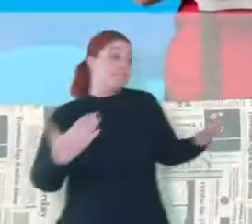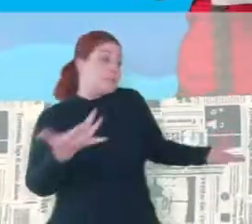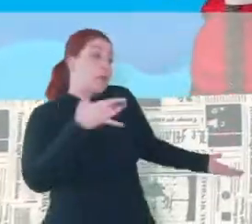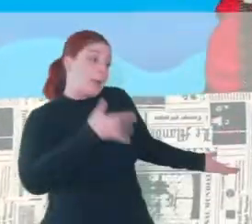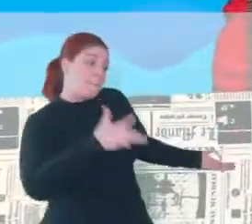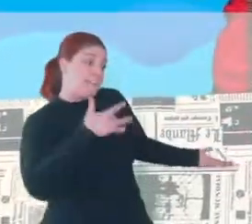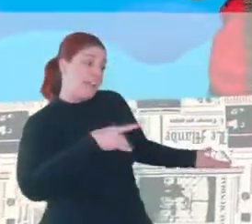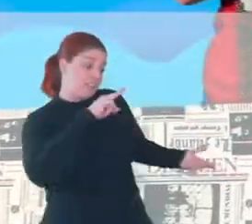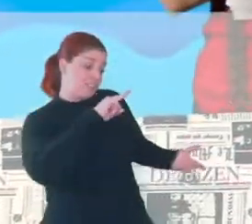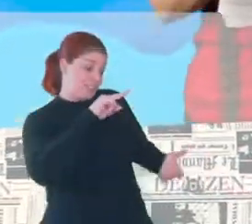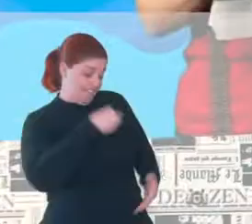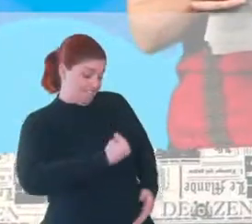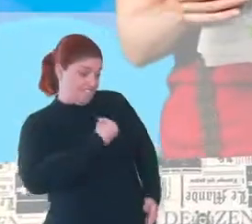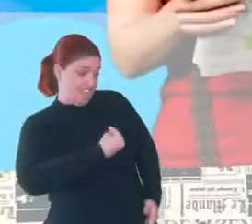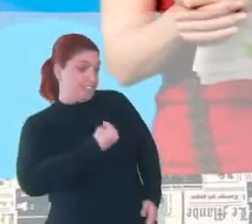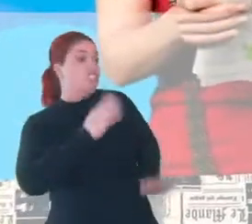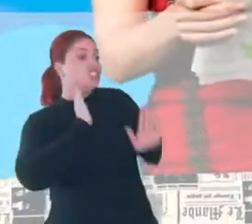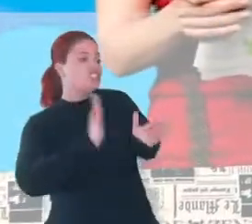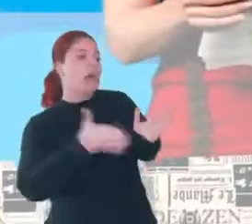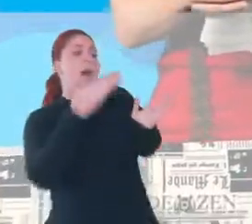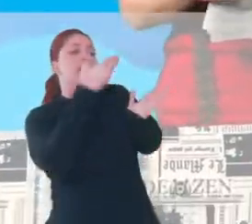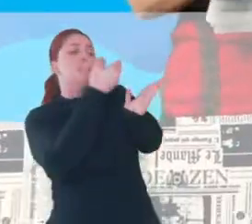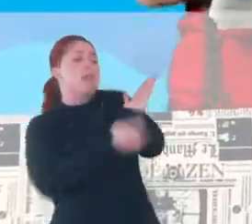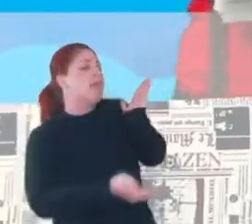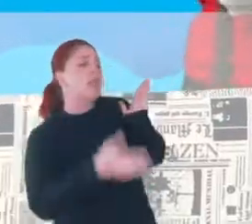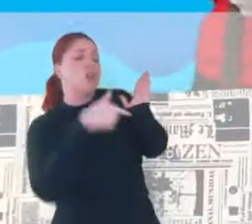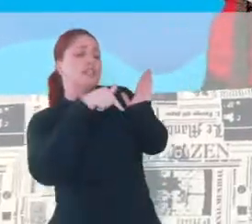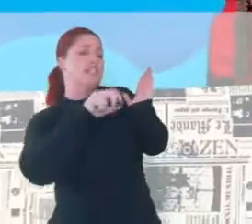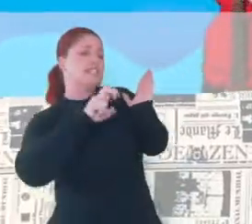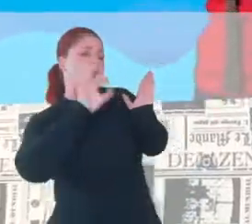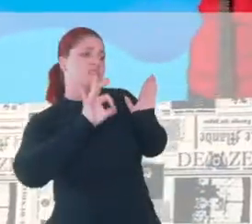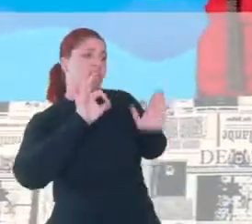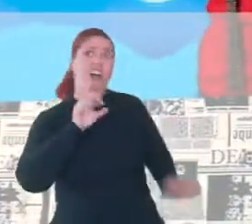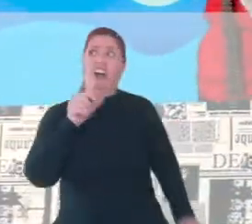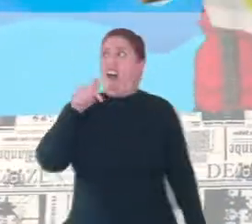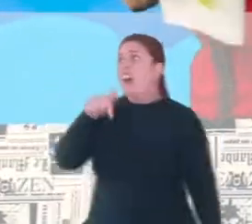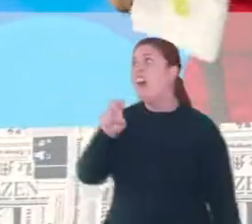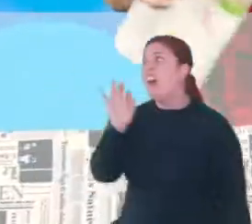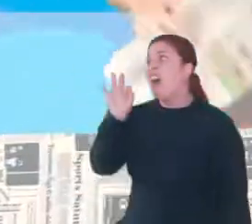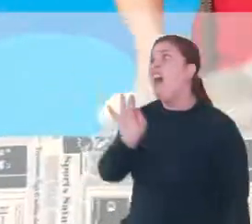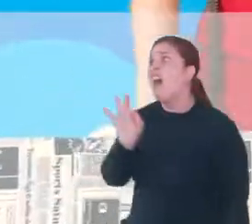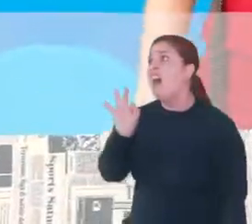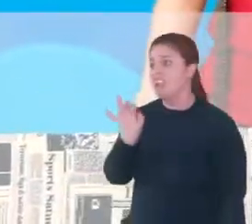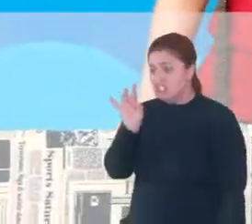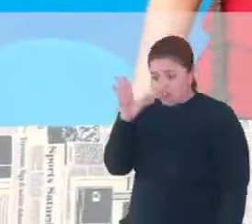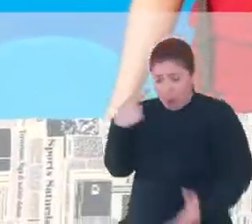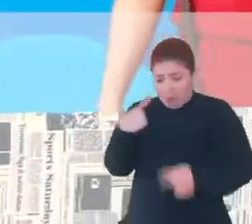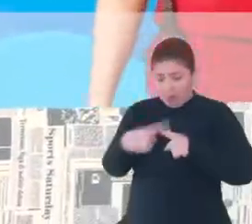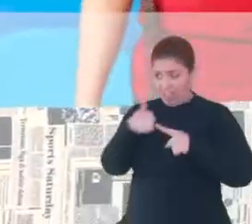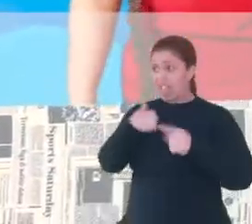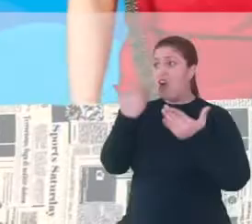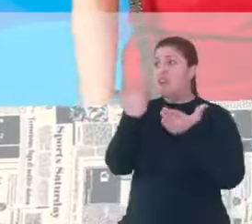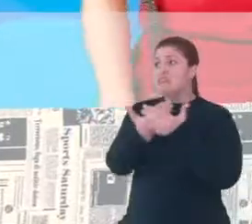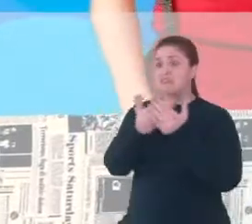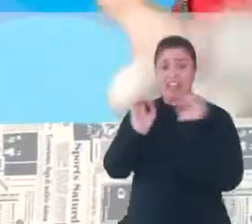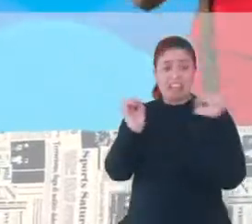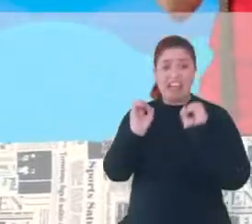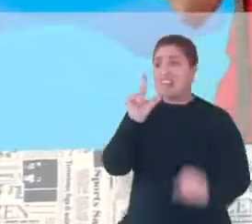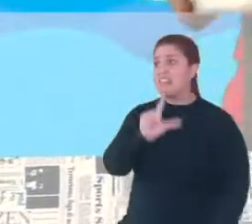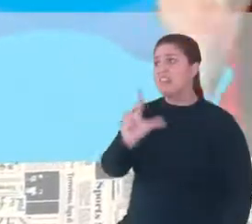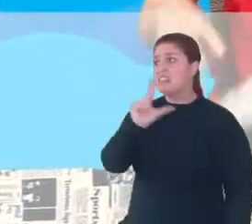perdeu 75% da sua vida. 75%? Só porque eu não estudei literatura?